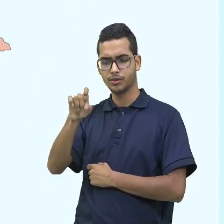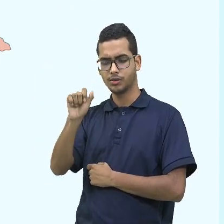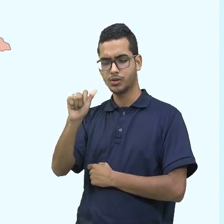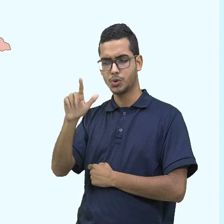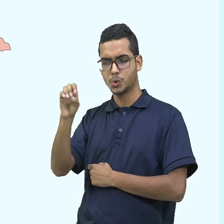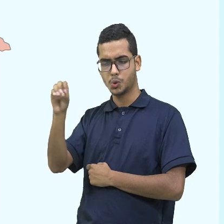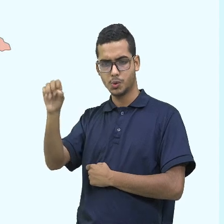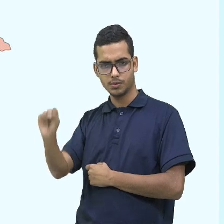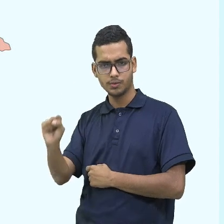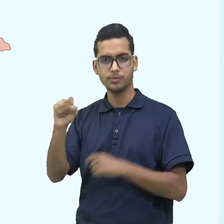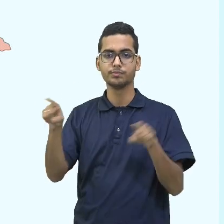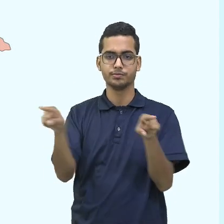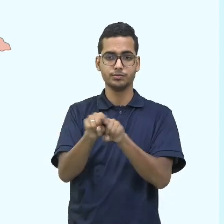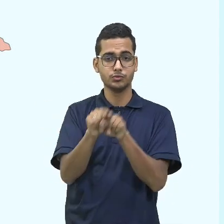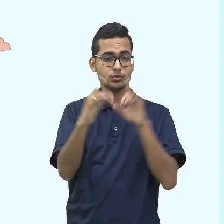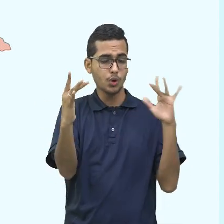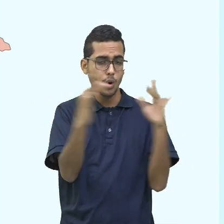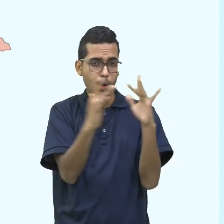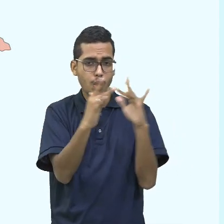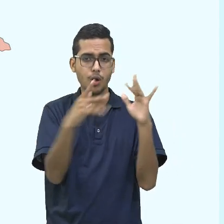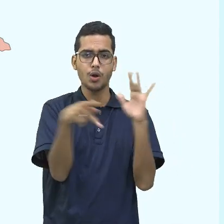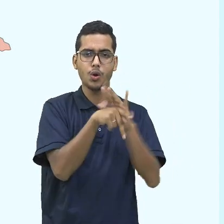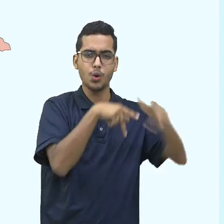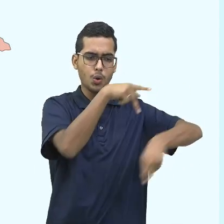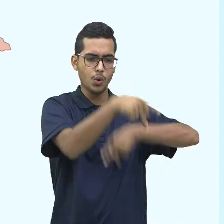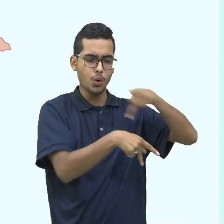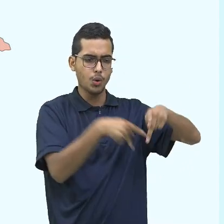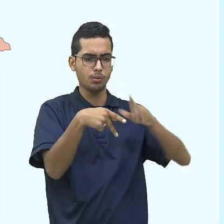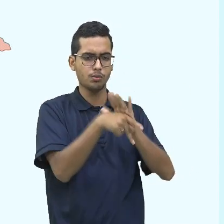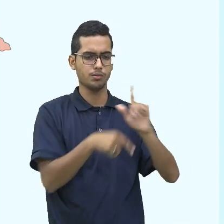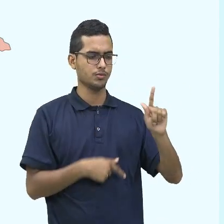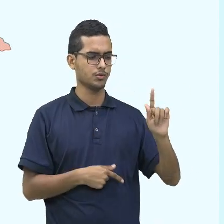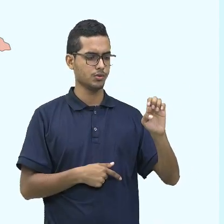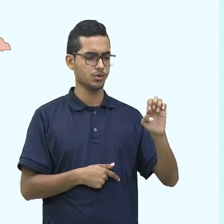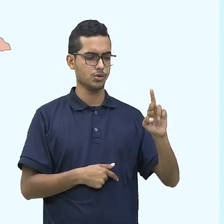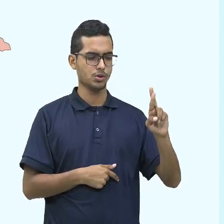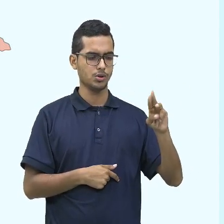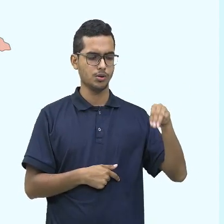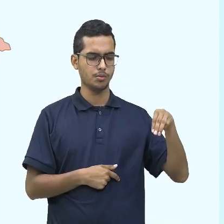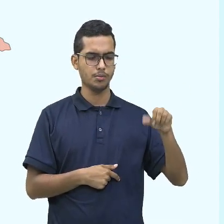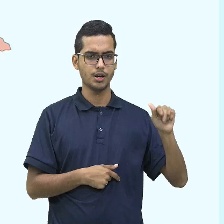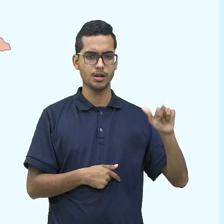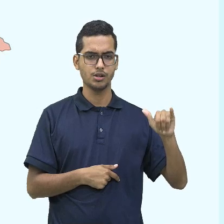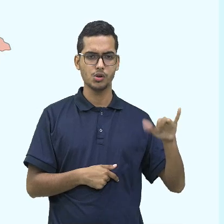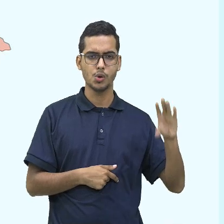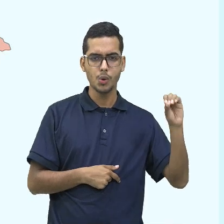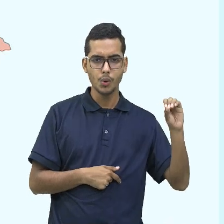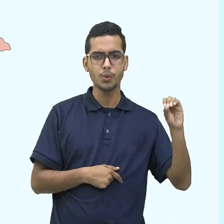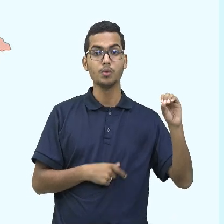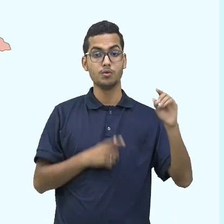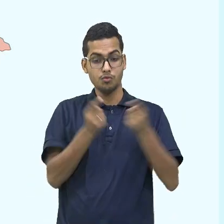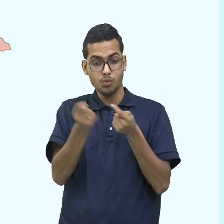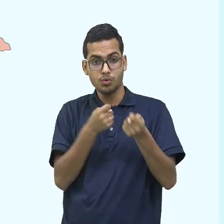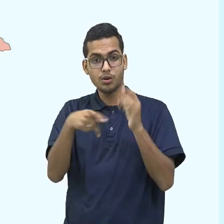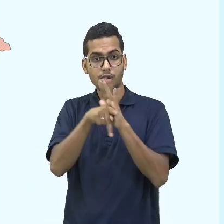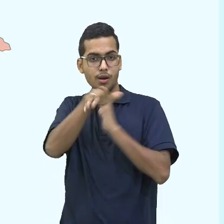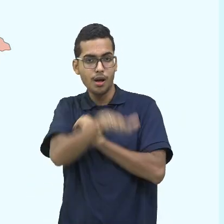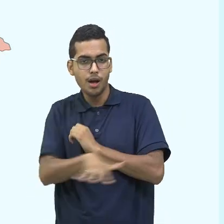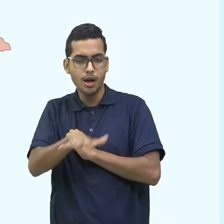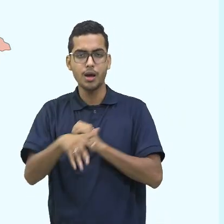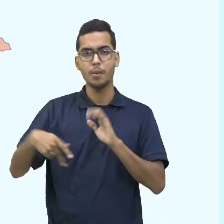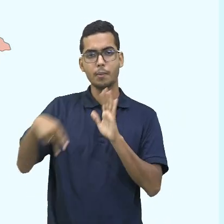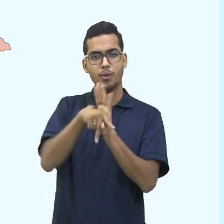conexão com os povos germânicos e que vão dominar a região do norte da África. Né? Então você tem